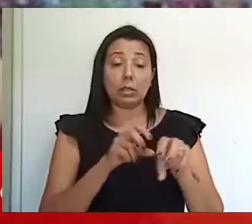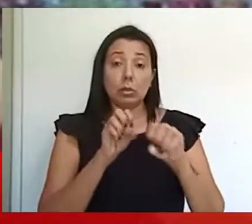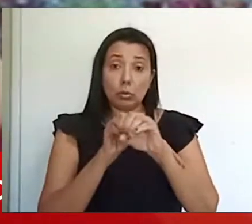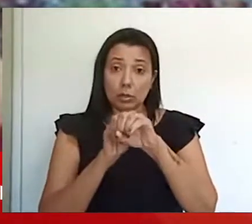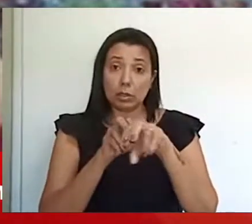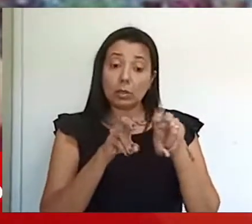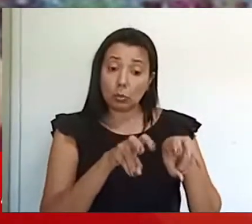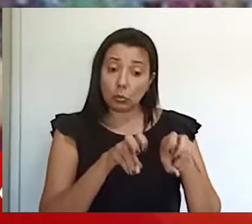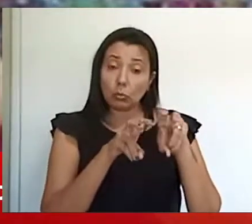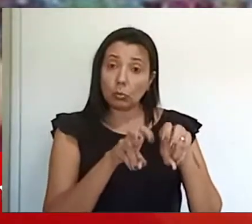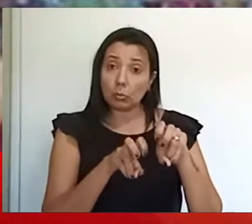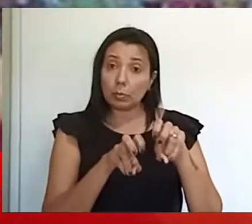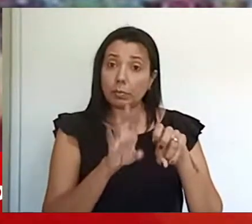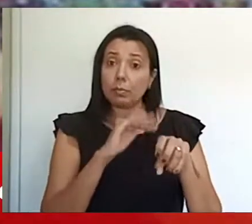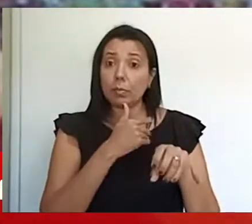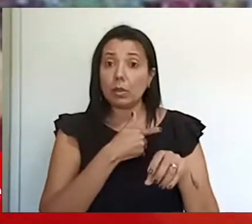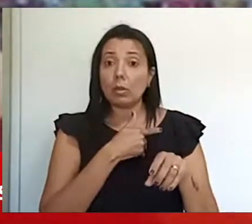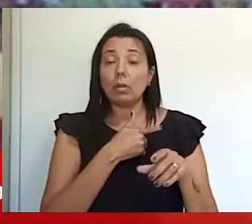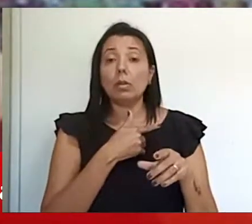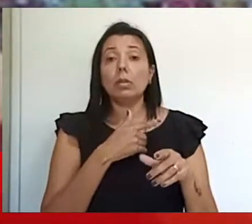a gente se reúne